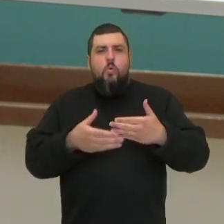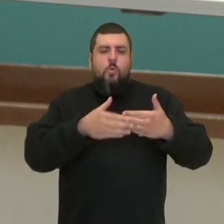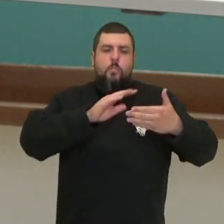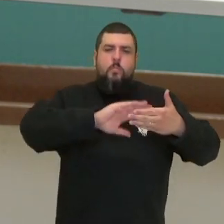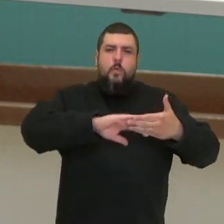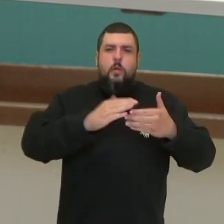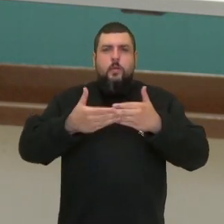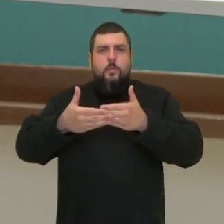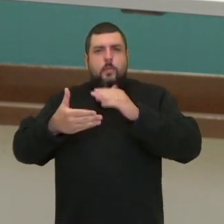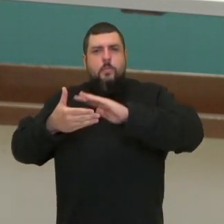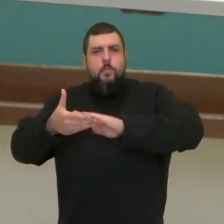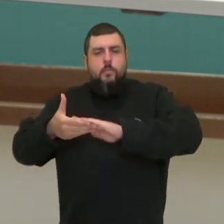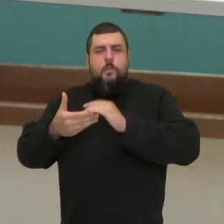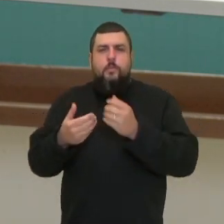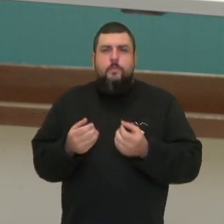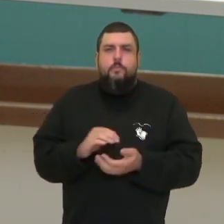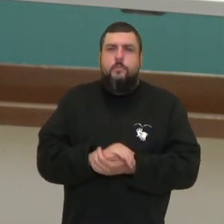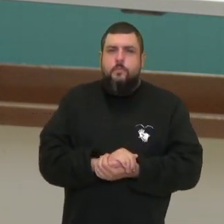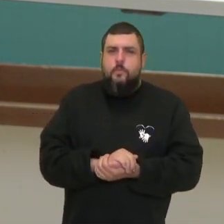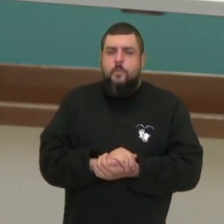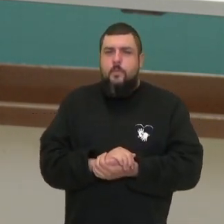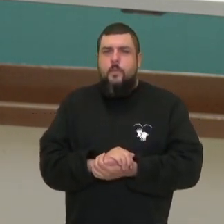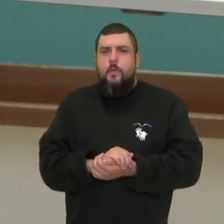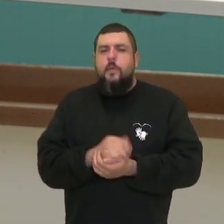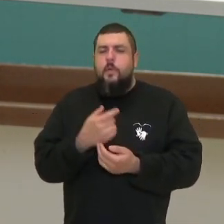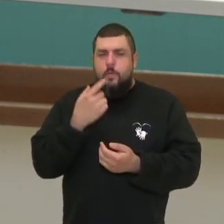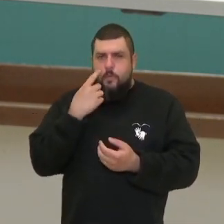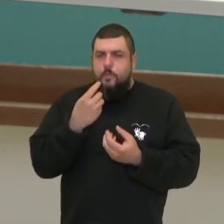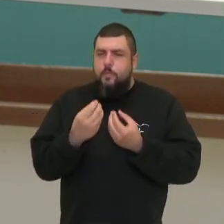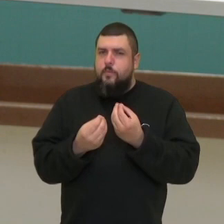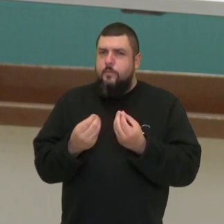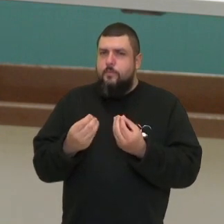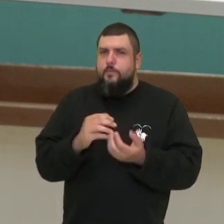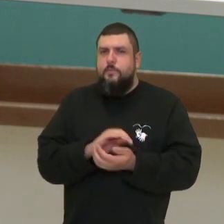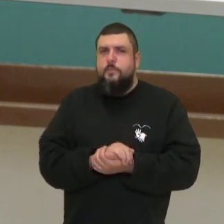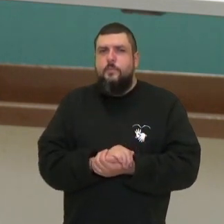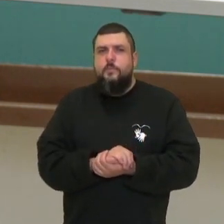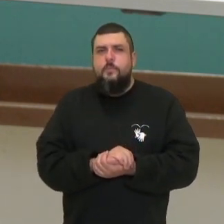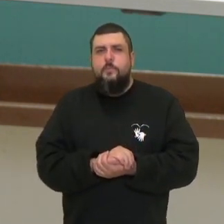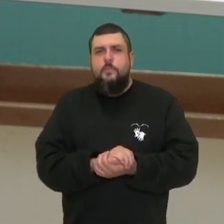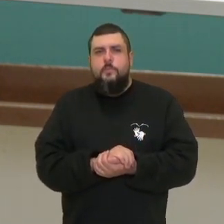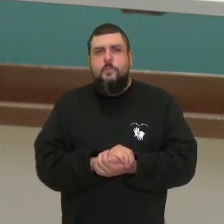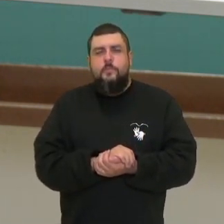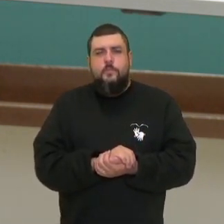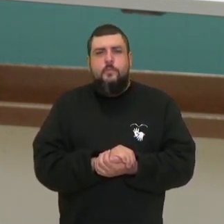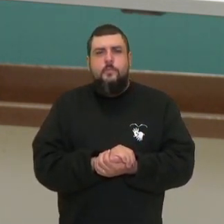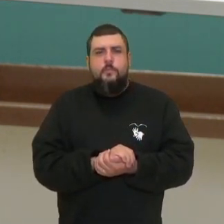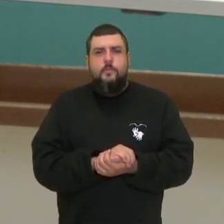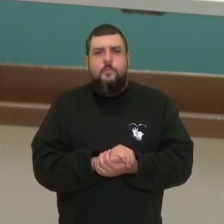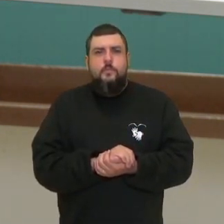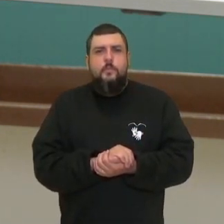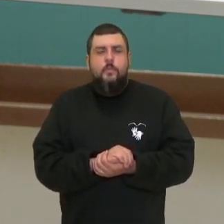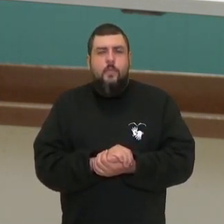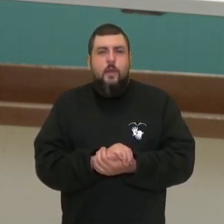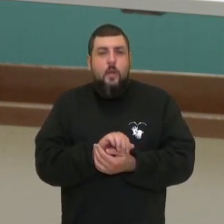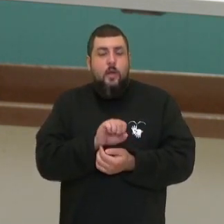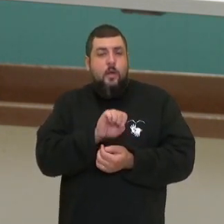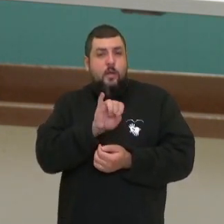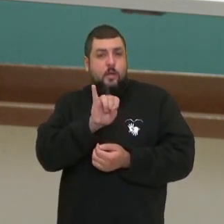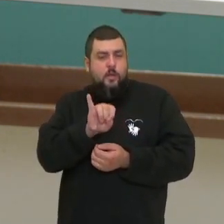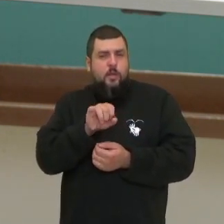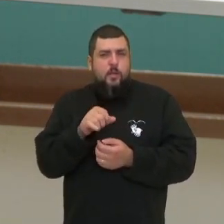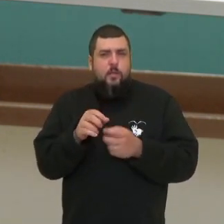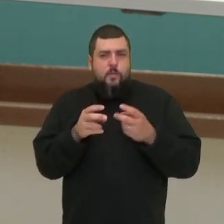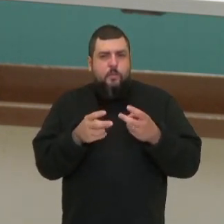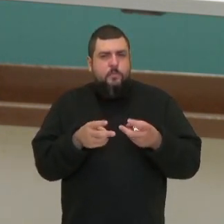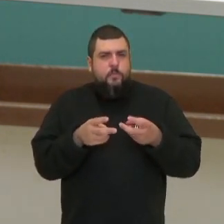cara e coroa coroa. 2 possibilidades, 4. Quando vocês fizeram ali para demonstrar, que a professora deu um padrão